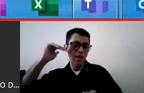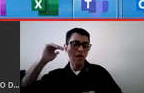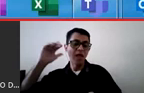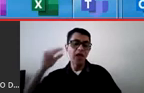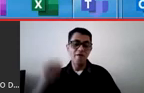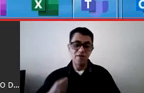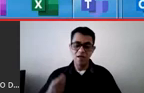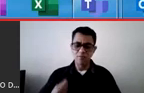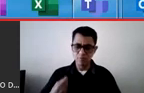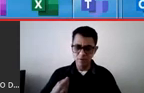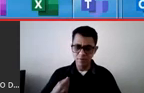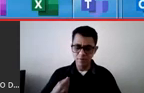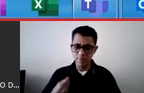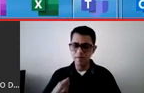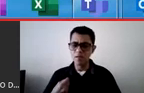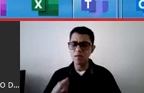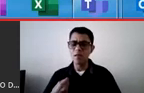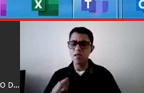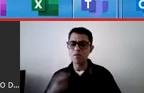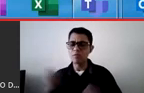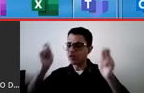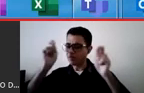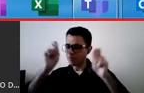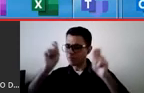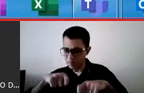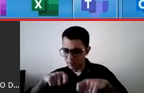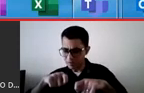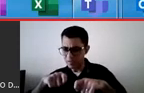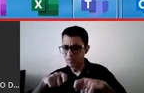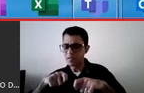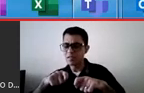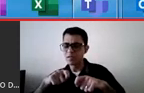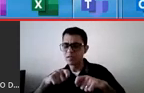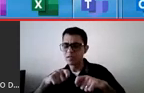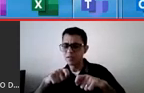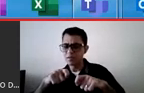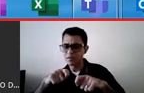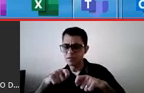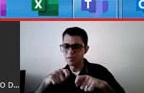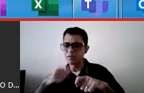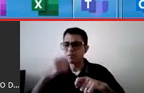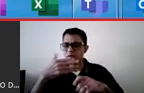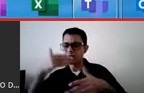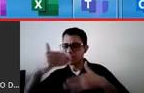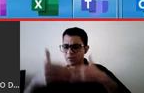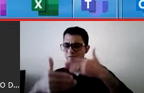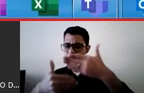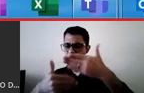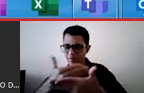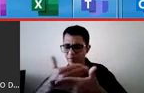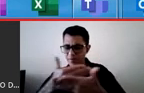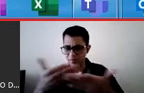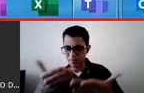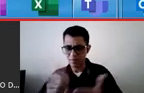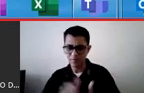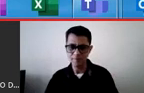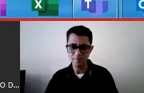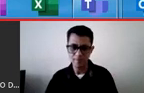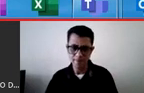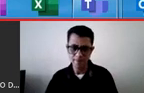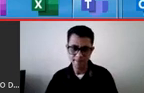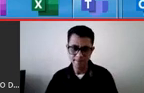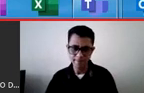adulta, ser uma competência já instalada e muito bem desenvolvida. Vou passar